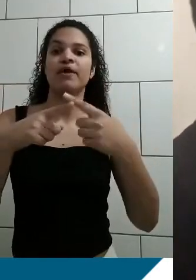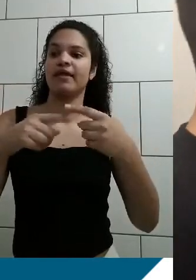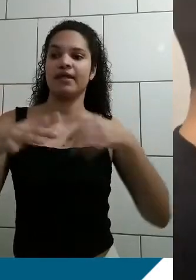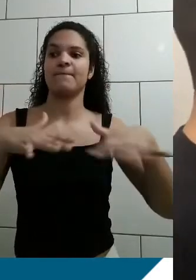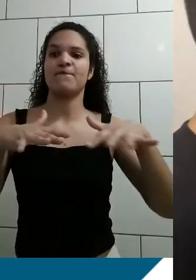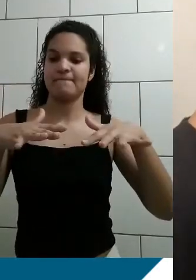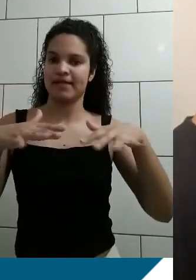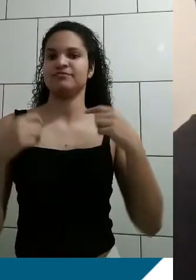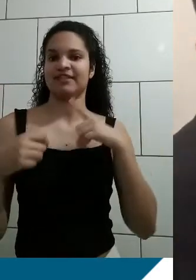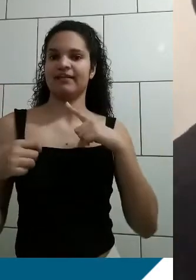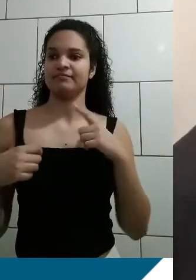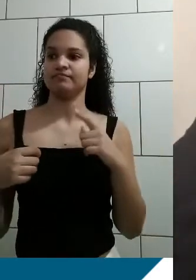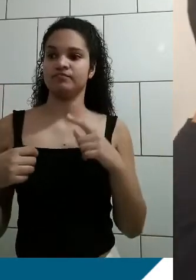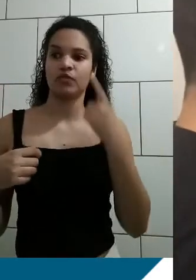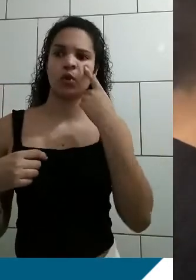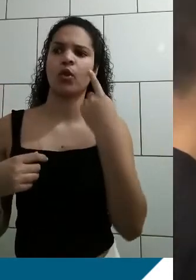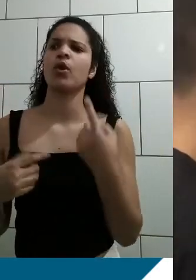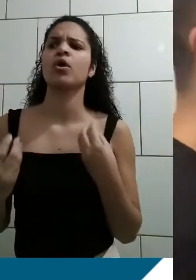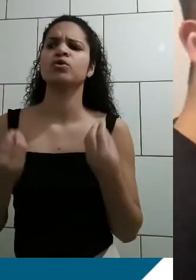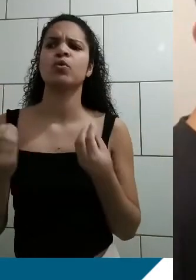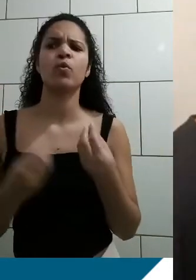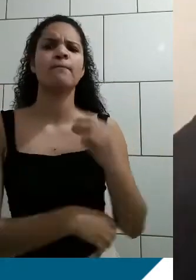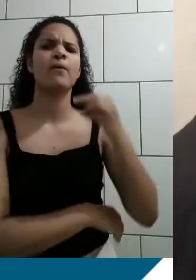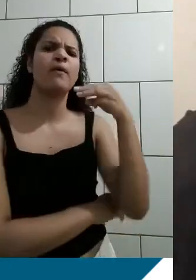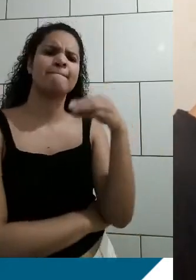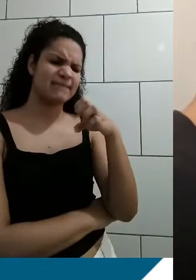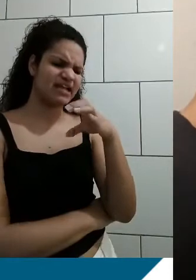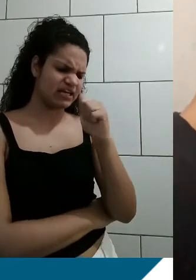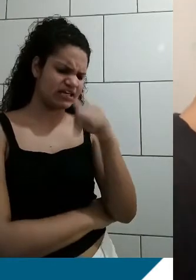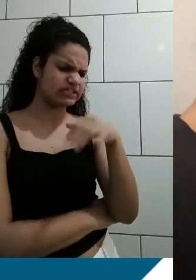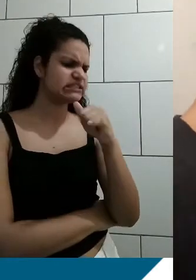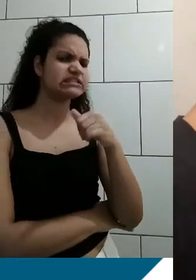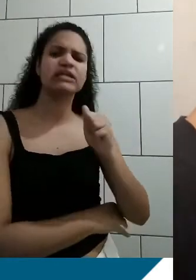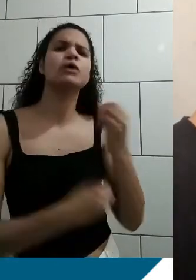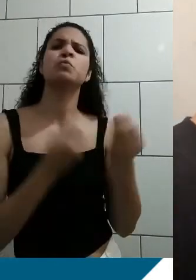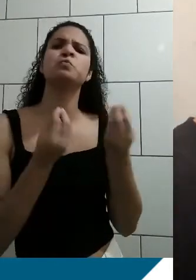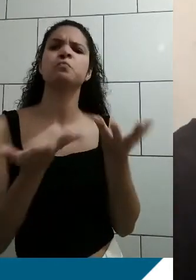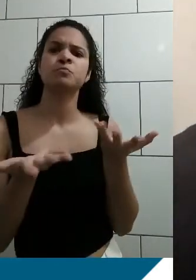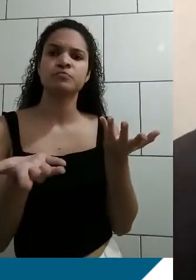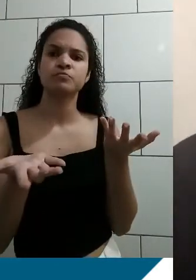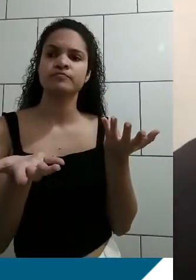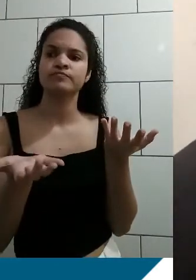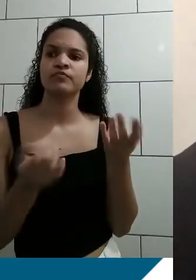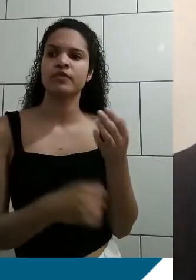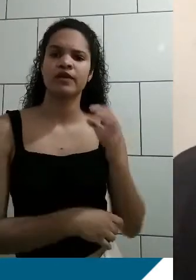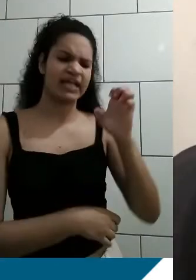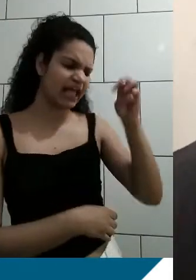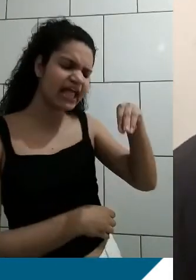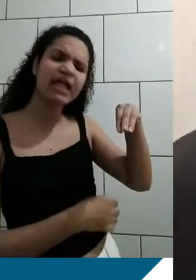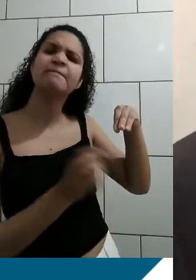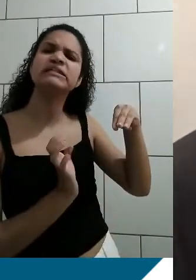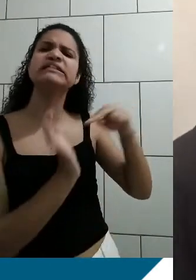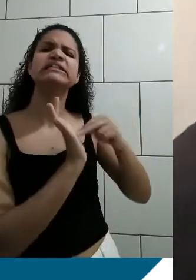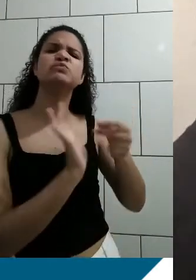essa letrinha aqui, né? Com esse subscrito aqui é M, tá? Essa energia mecânica nada mais é do que a soma de todas as formas de